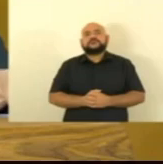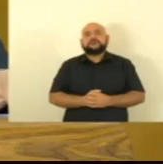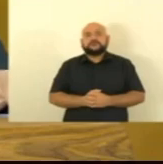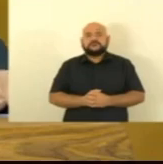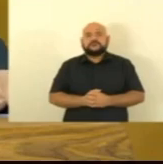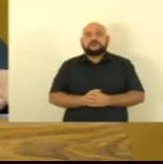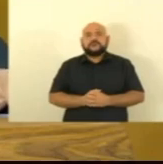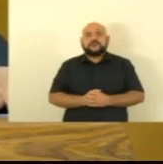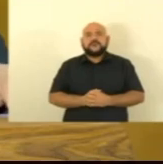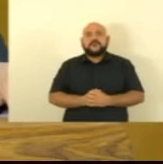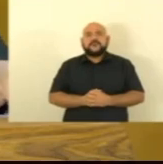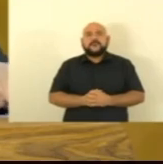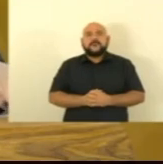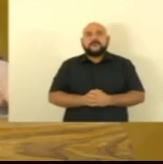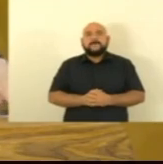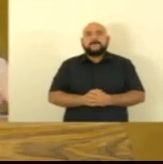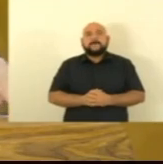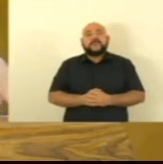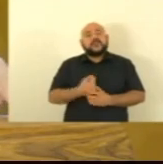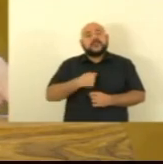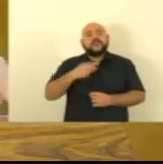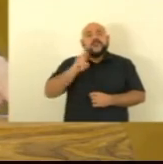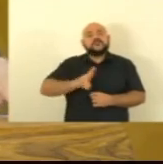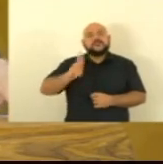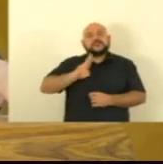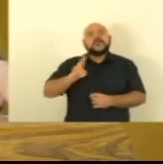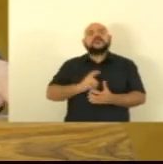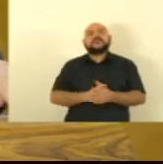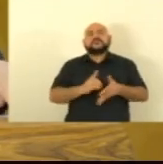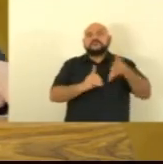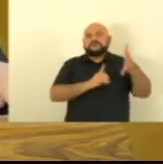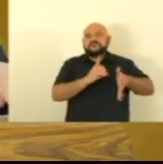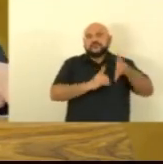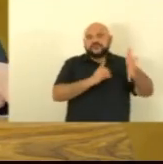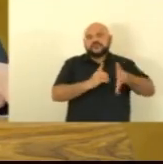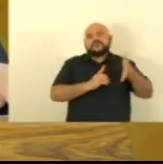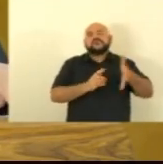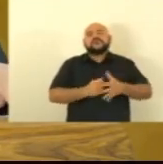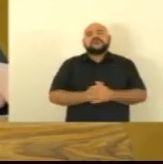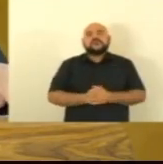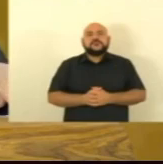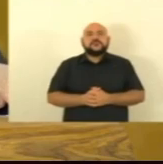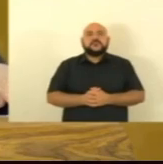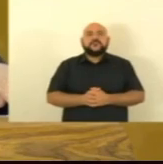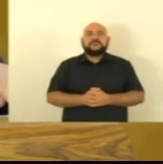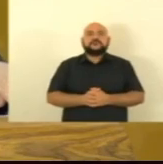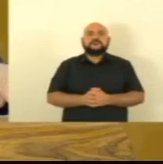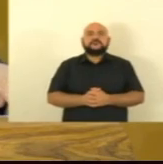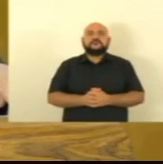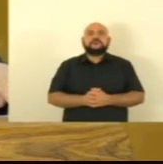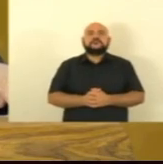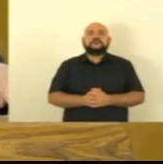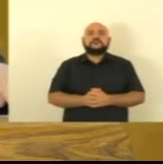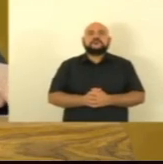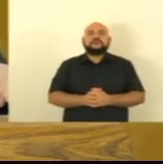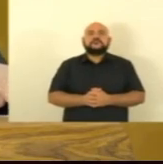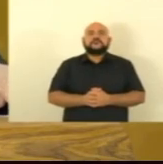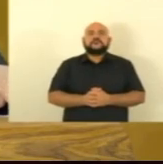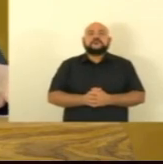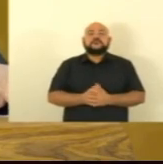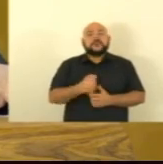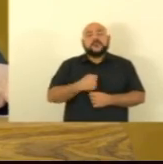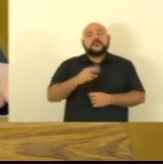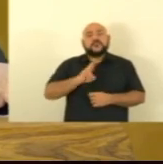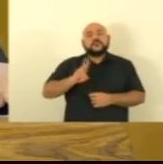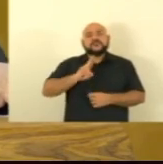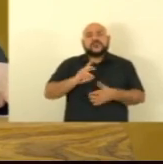e que será a minha bandeira, repito, será a minha bandeira nesses